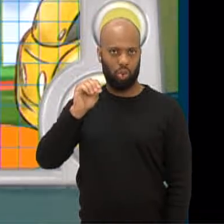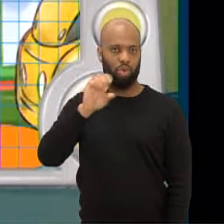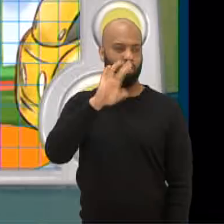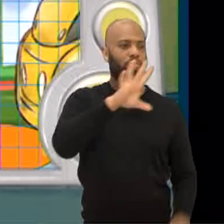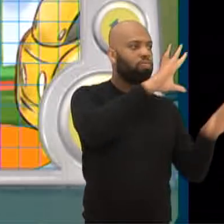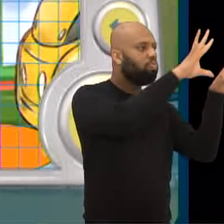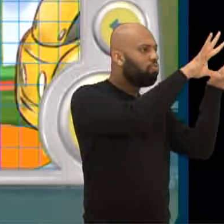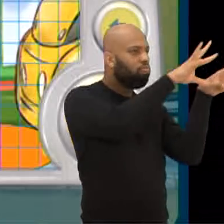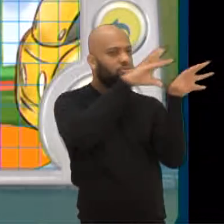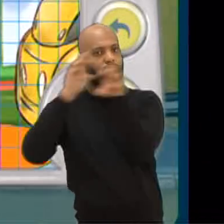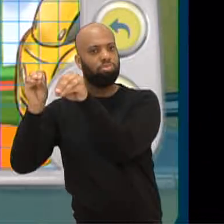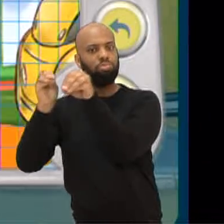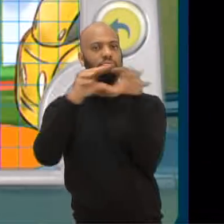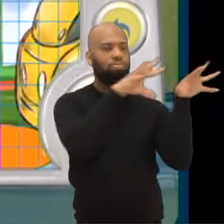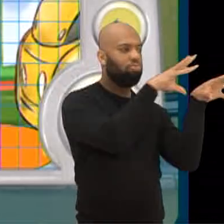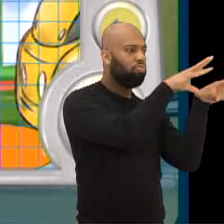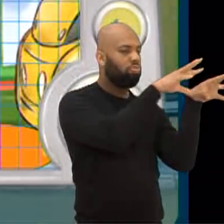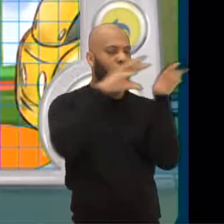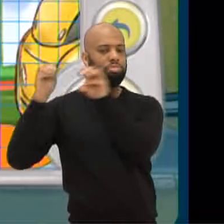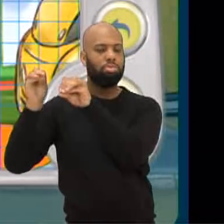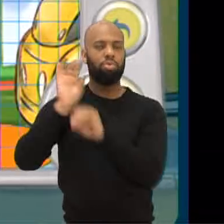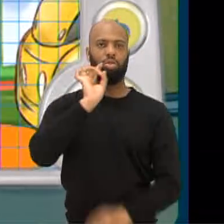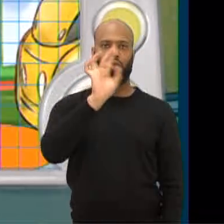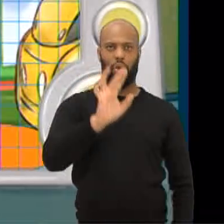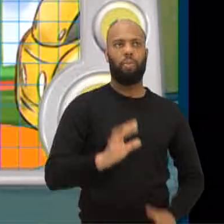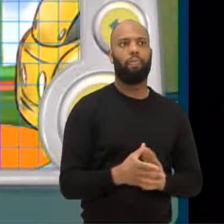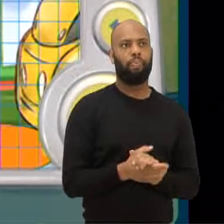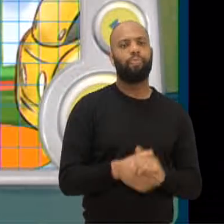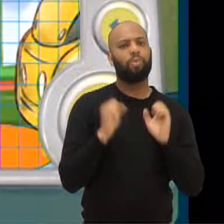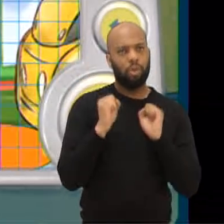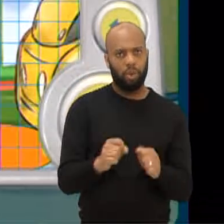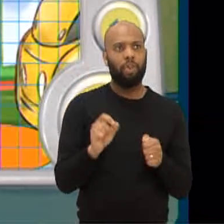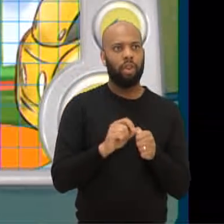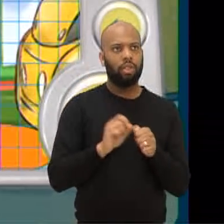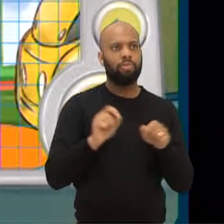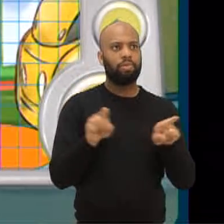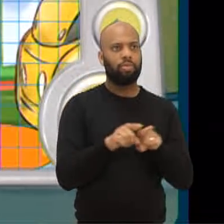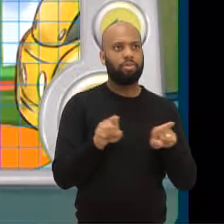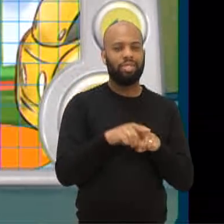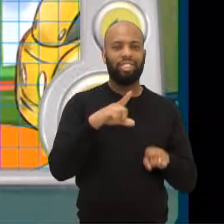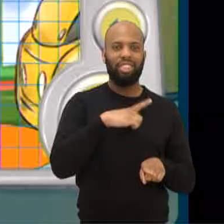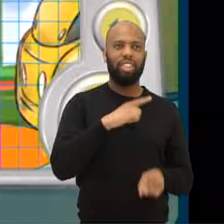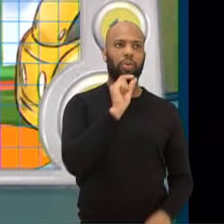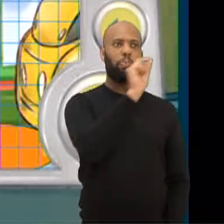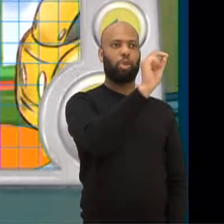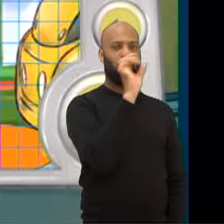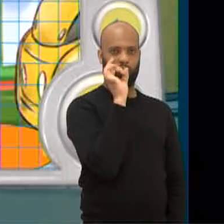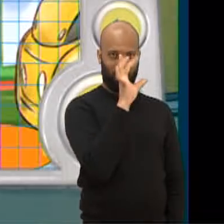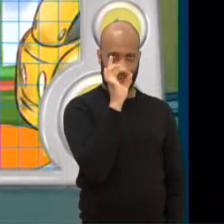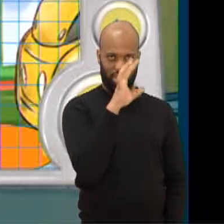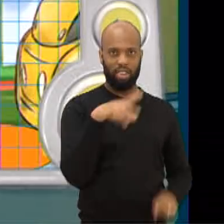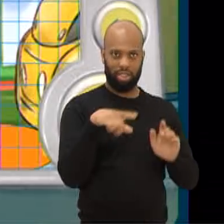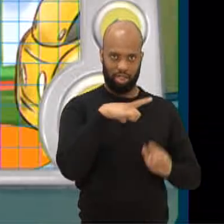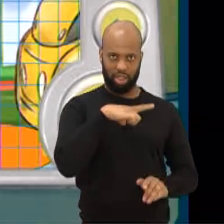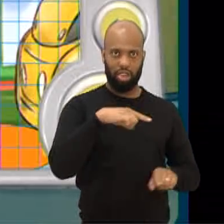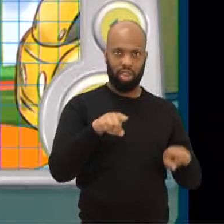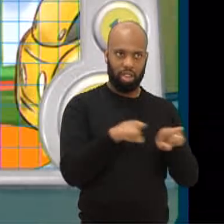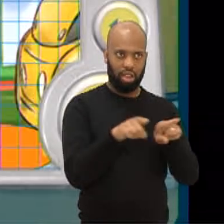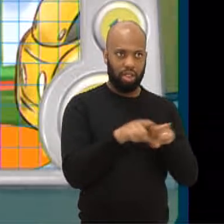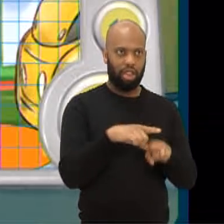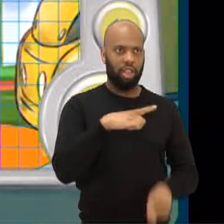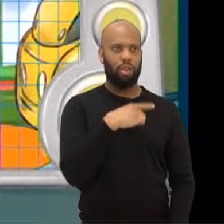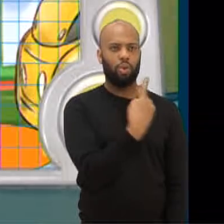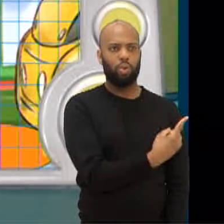ser transladada de um ponto a outro. Pode fazer a contagem aqui, ó. Ele tem um ponto verde no meio.